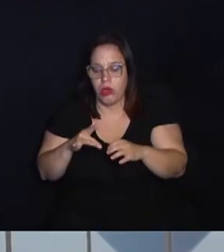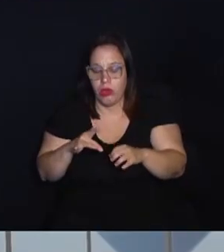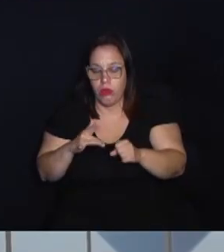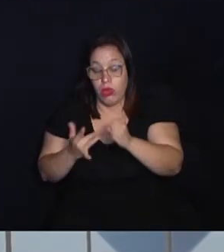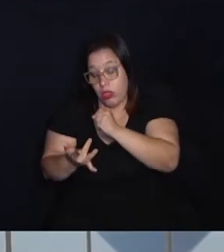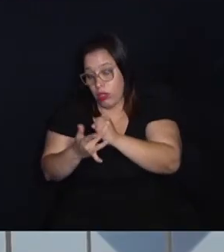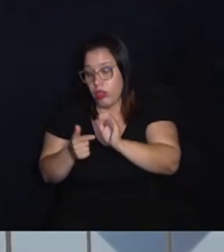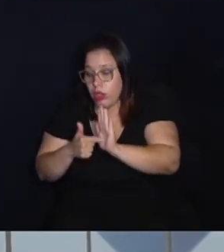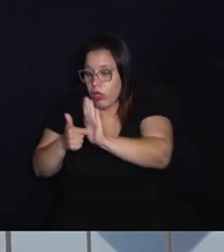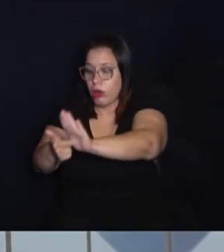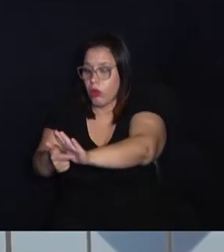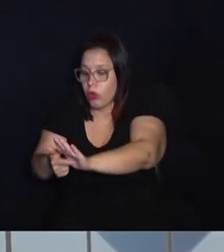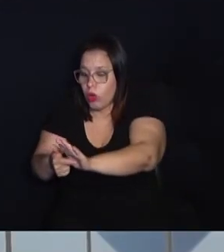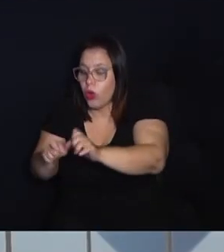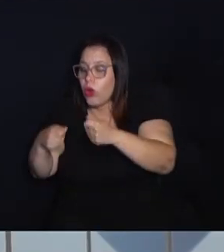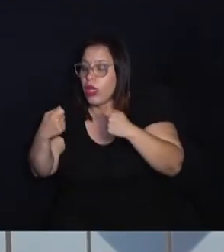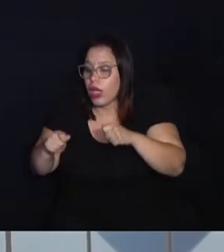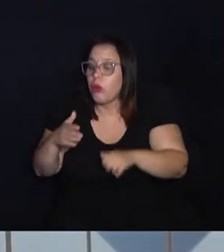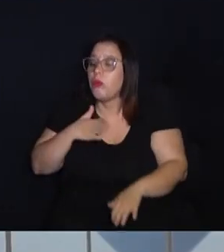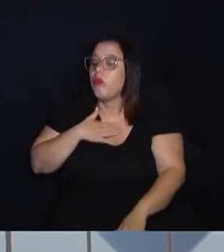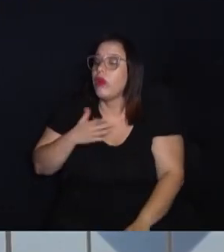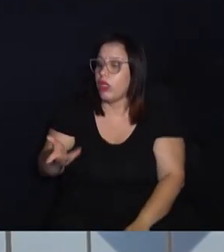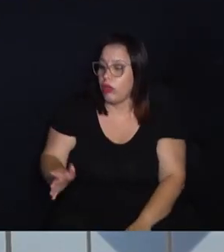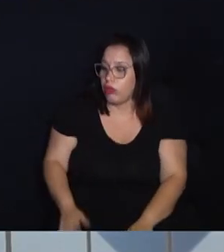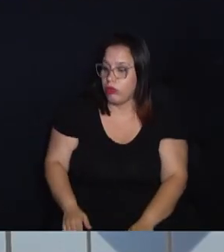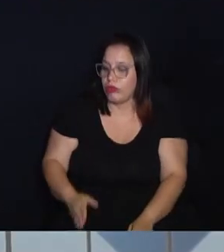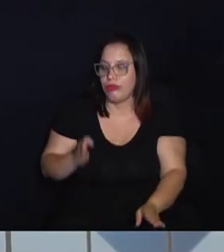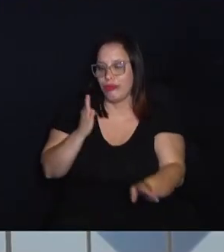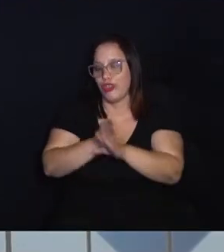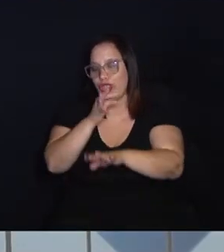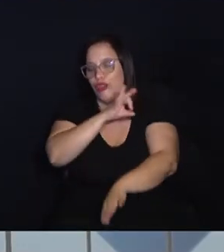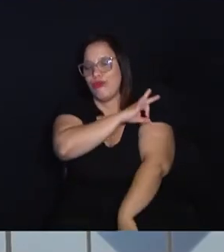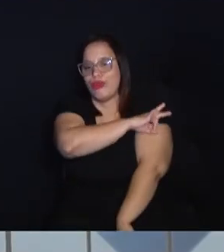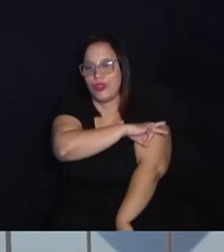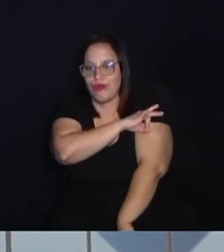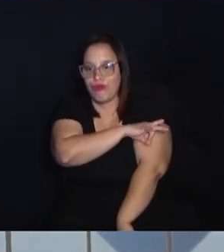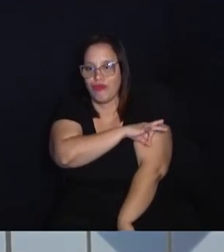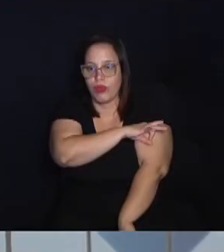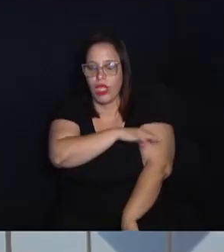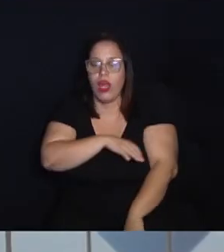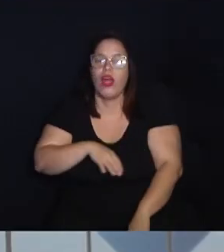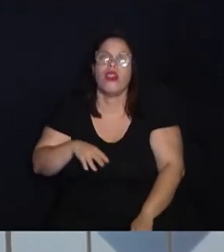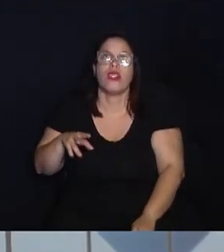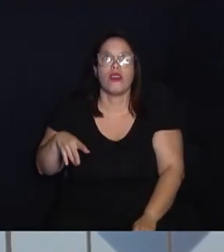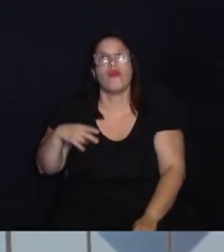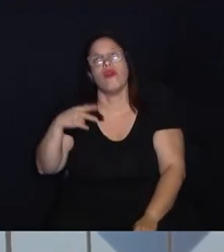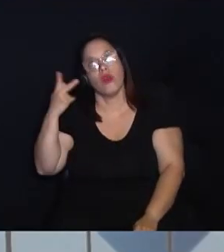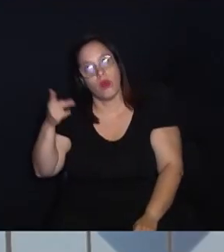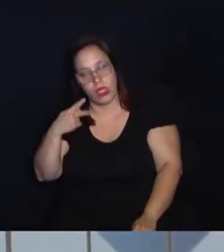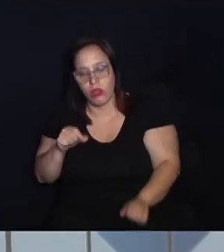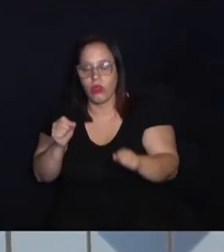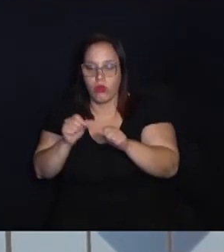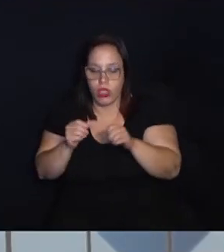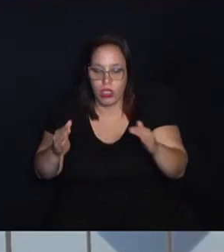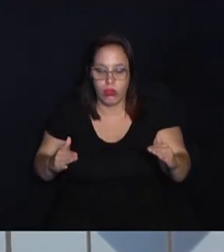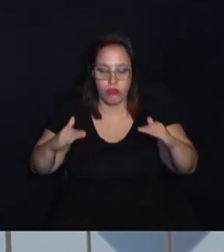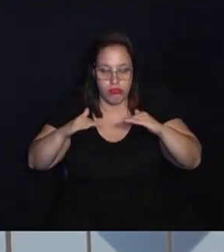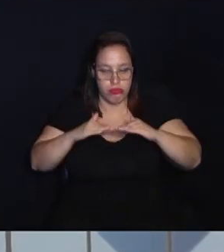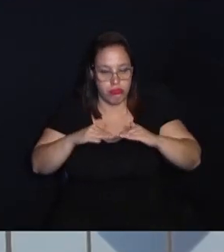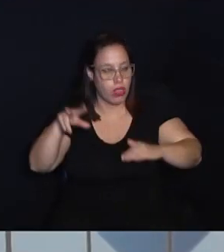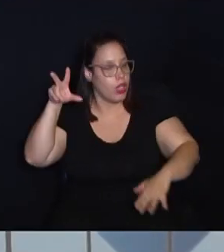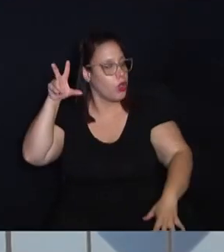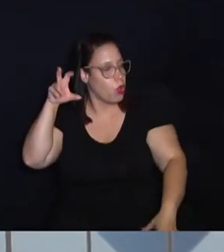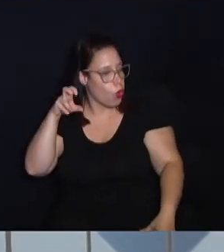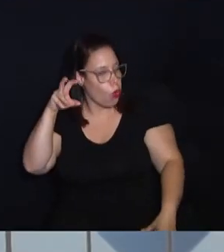e apresentar a sua reivindicação, do que chegar no prefeito. E o vereador faz essa ponte, ouvindo a sociedade, né, e fazendo